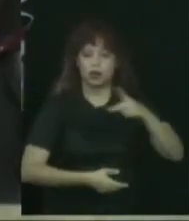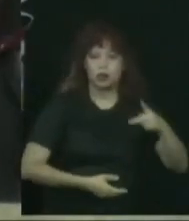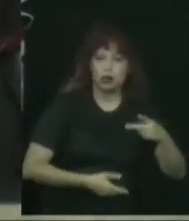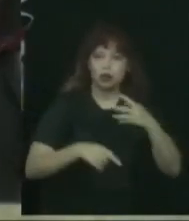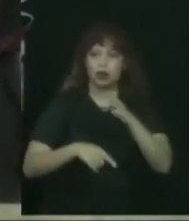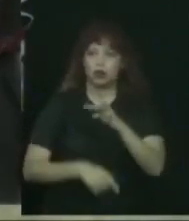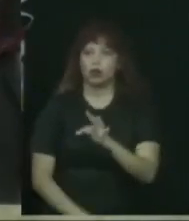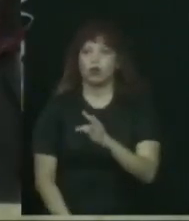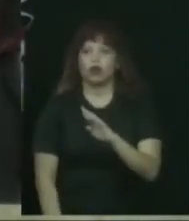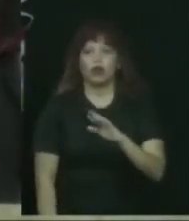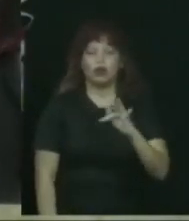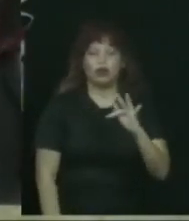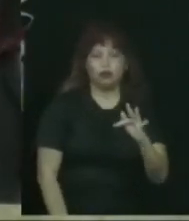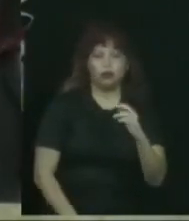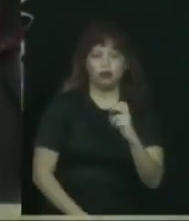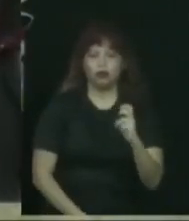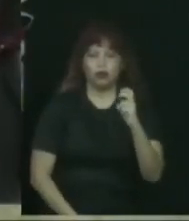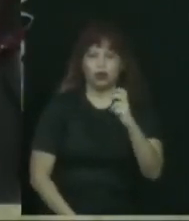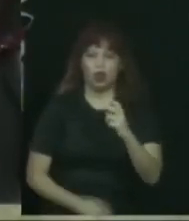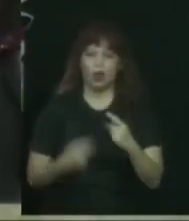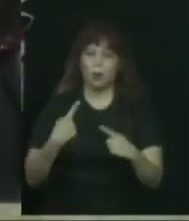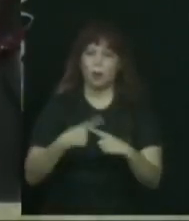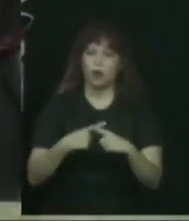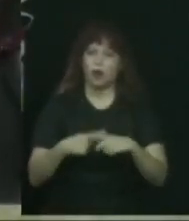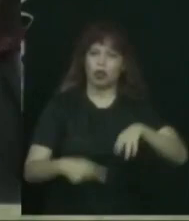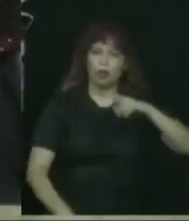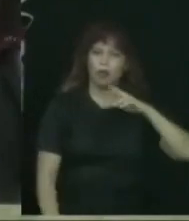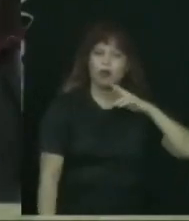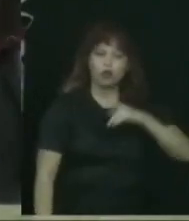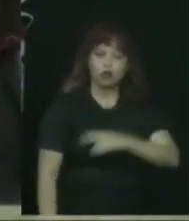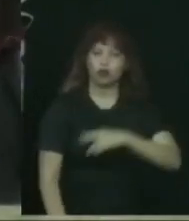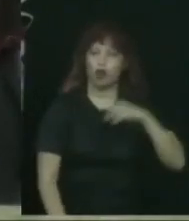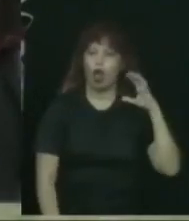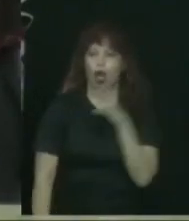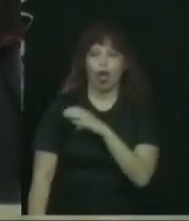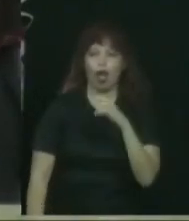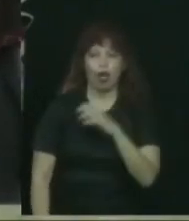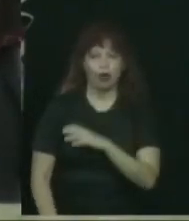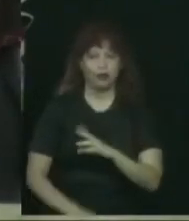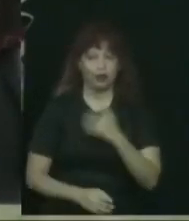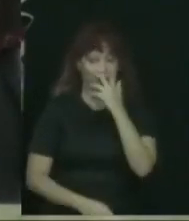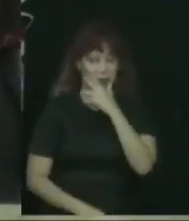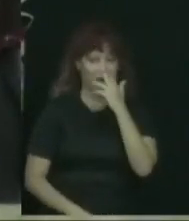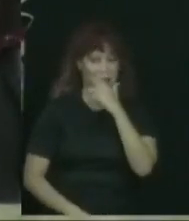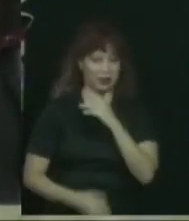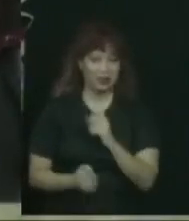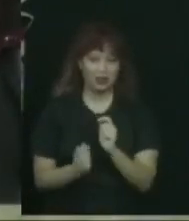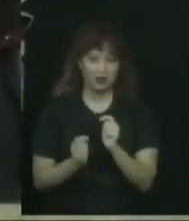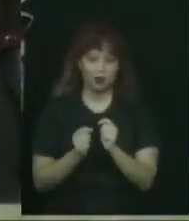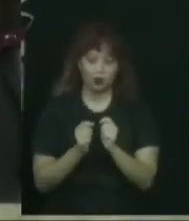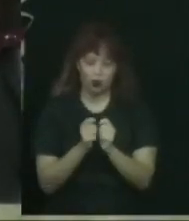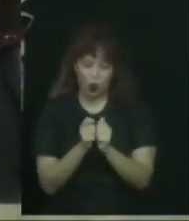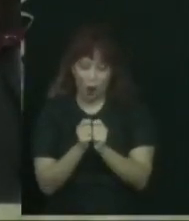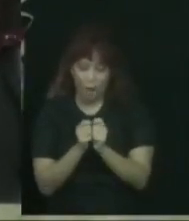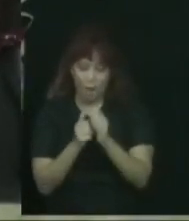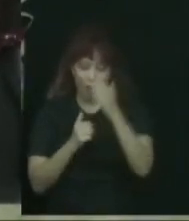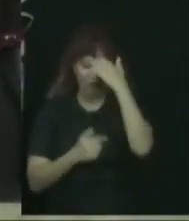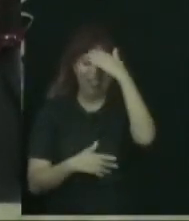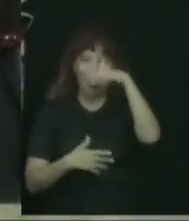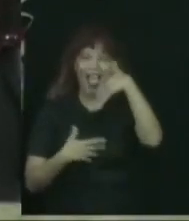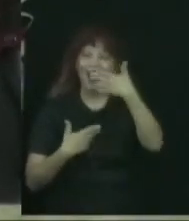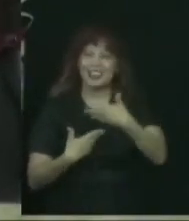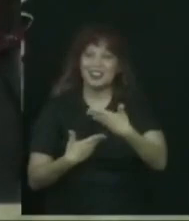o porquê daquela minha resposta apressada que ali já me parecia contida em relação a honra e